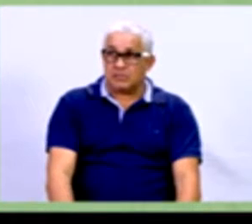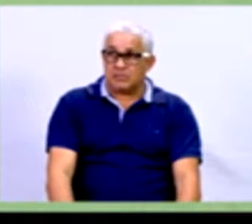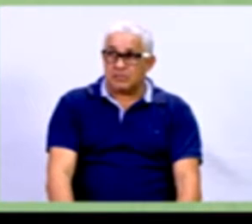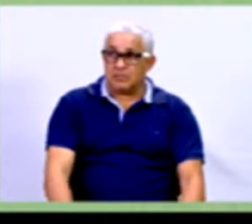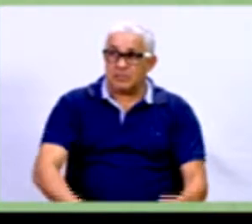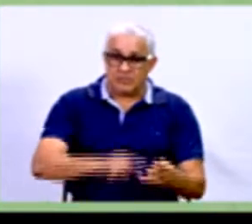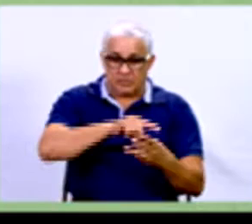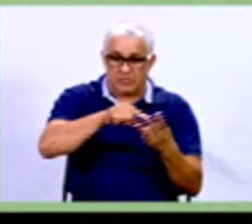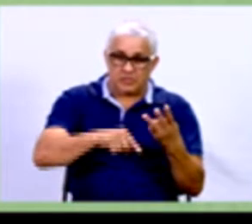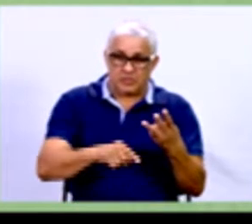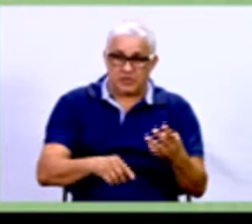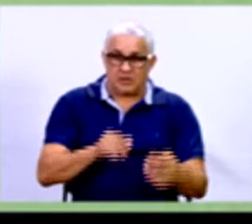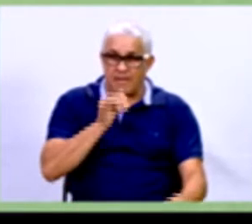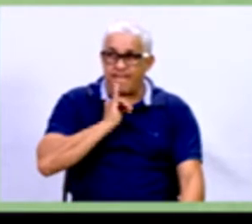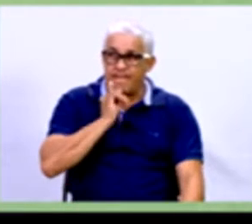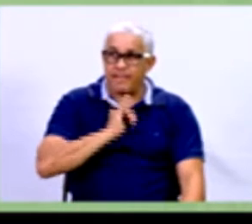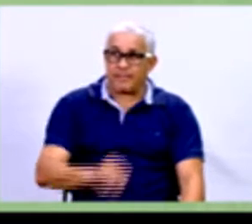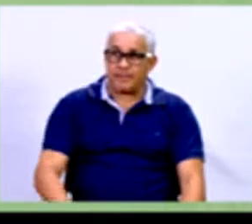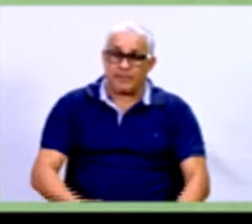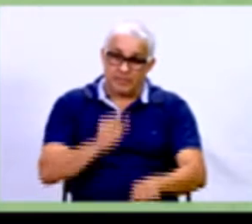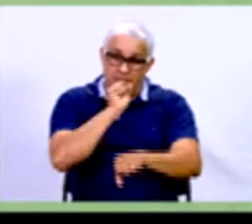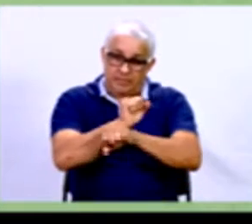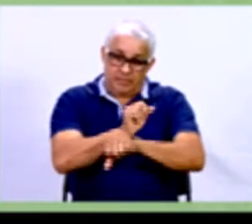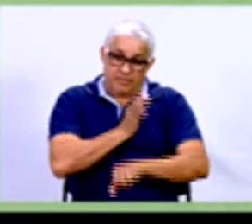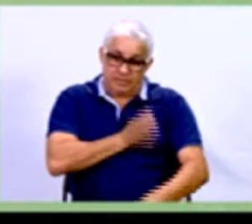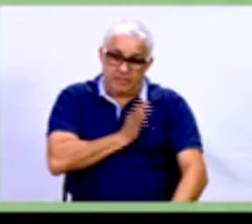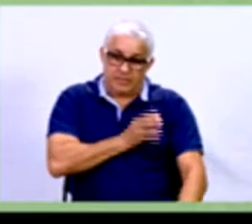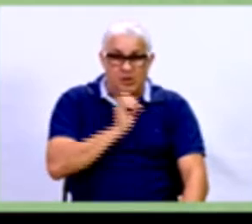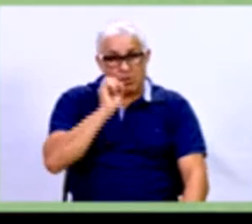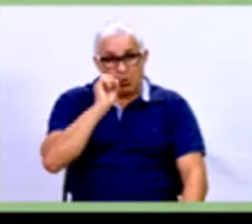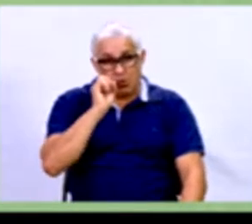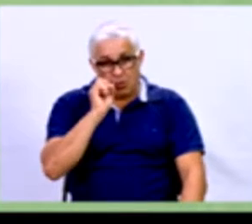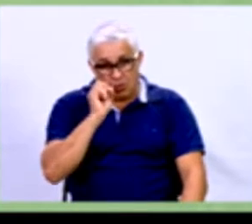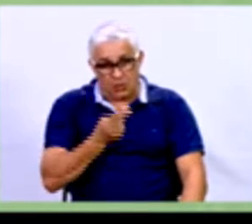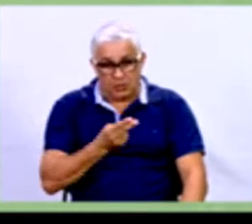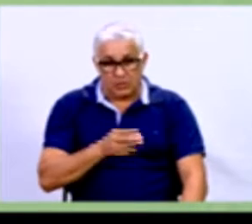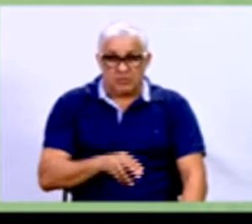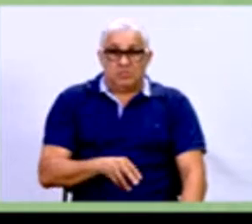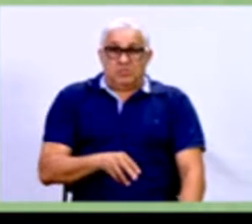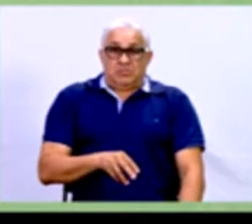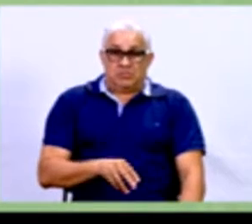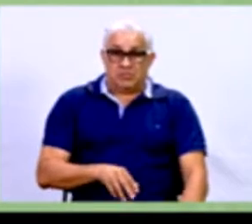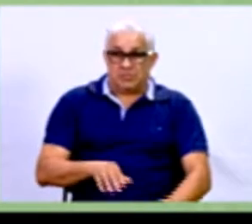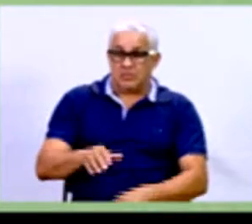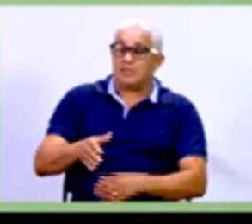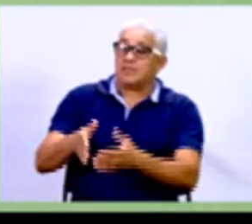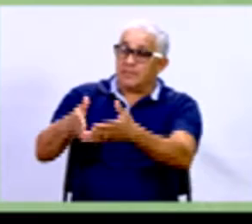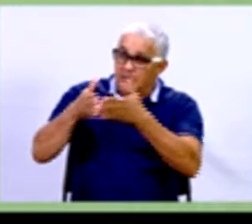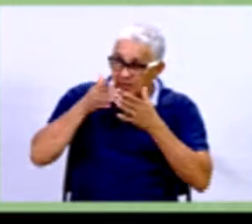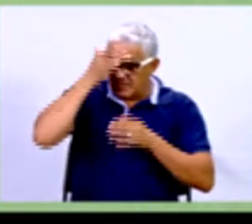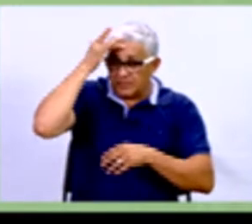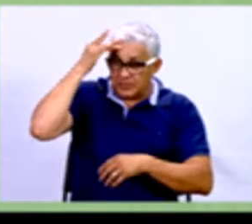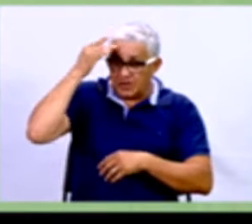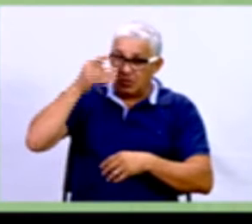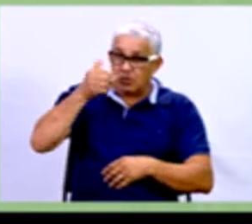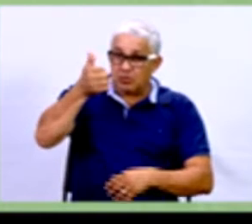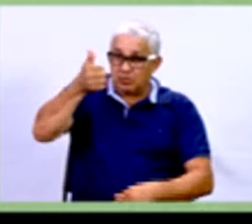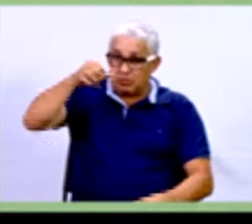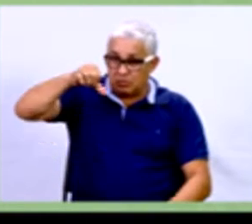Nós temos aqui um caso, ó. Parada cardíaca ou respiratória. Peça que alguém telefone para o 192.